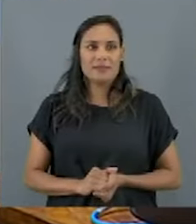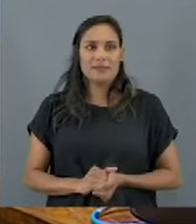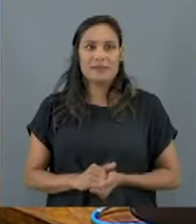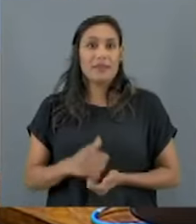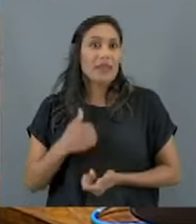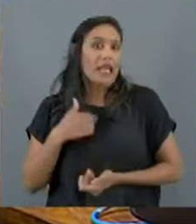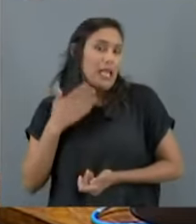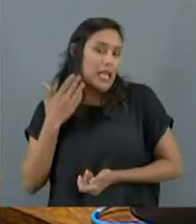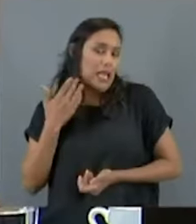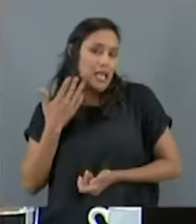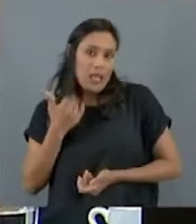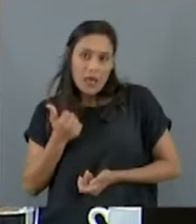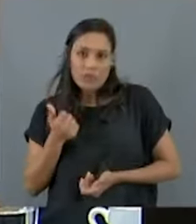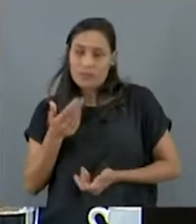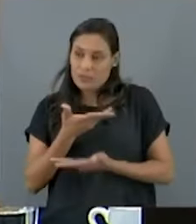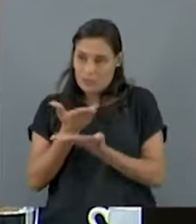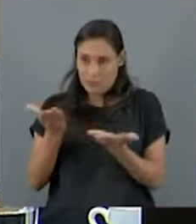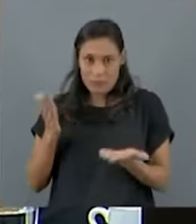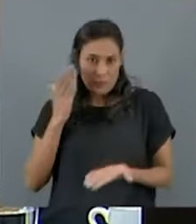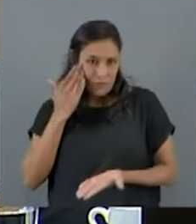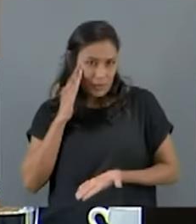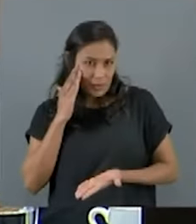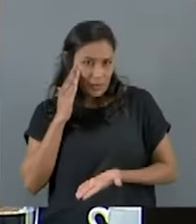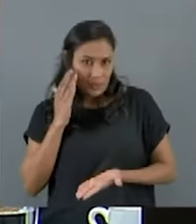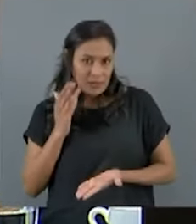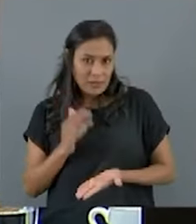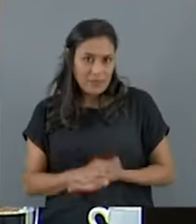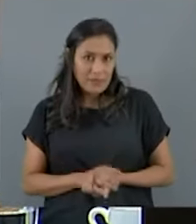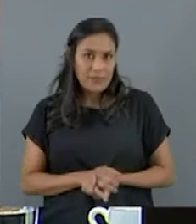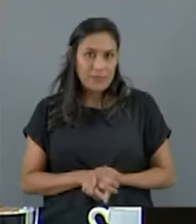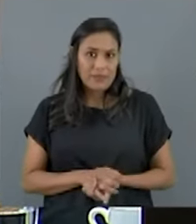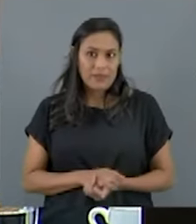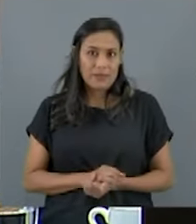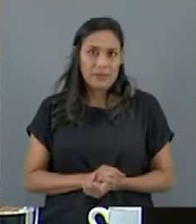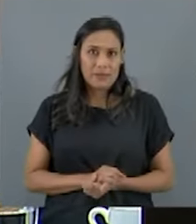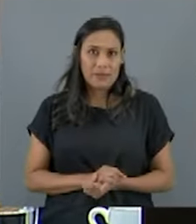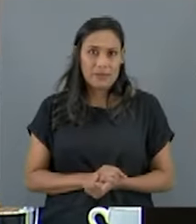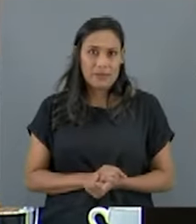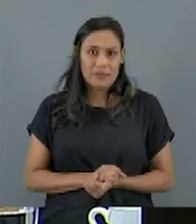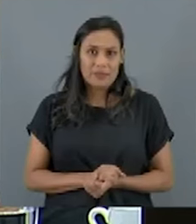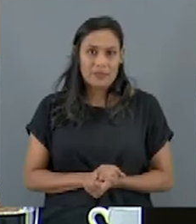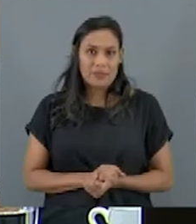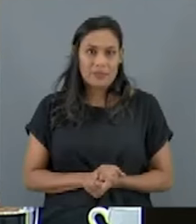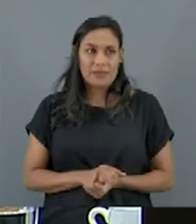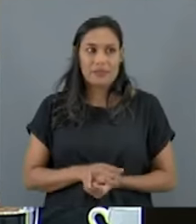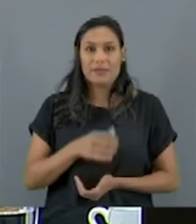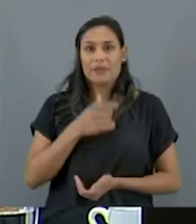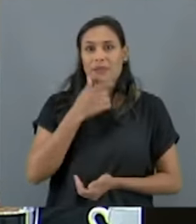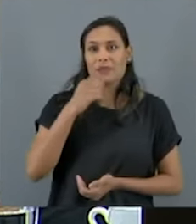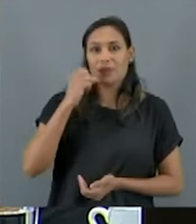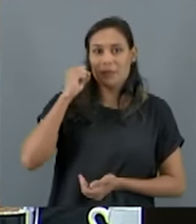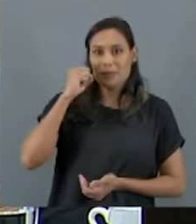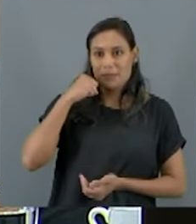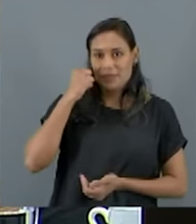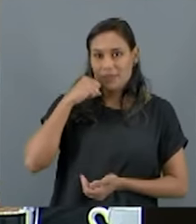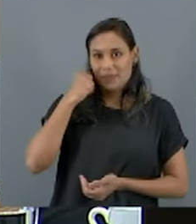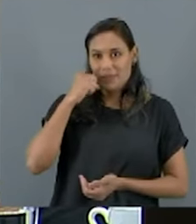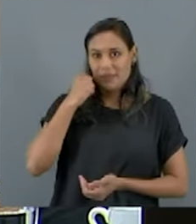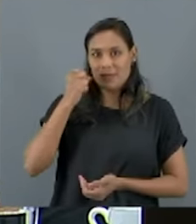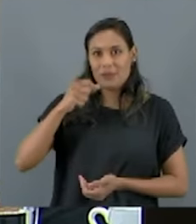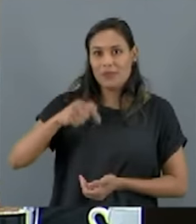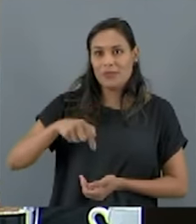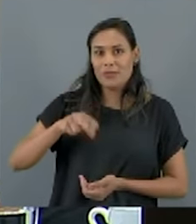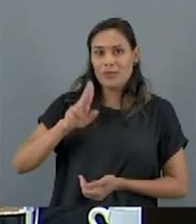Senador, se me permite, Sim. Eu acredito que o que... O Kim Kataguiri, com muita honra, está aqui